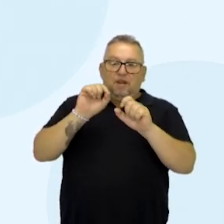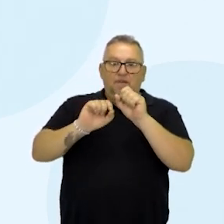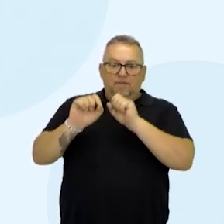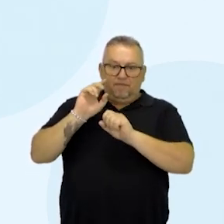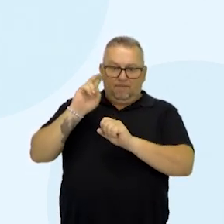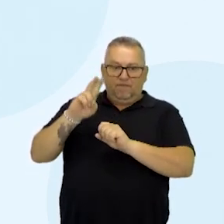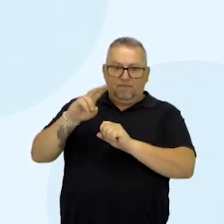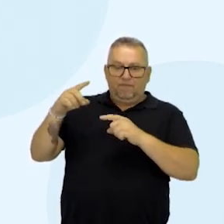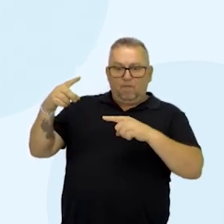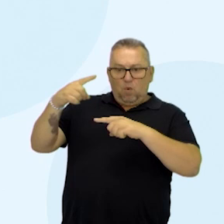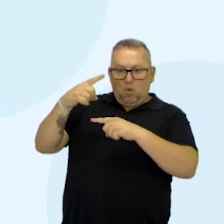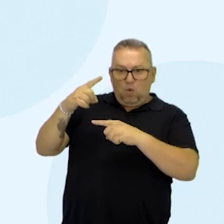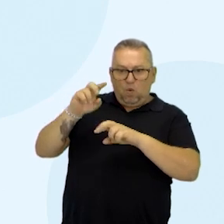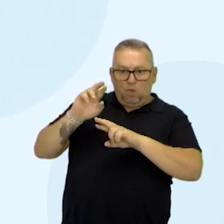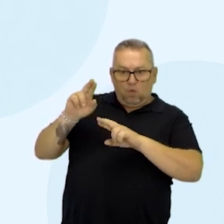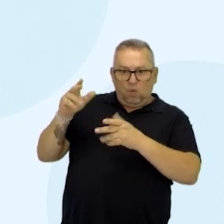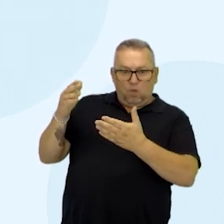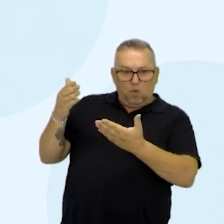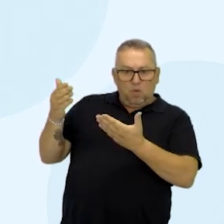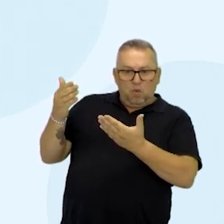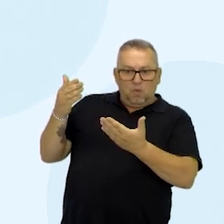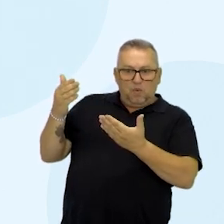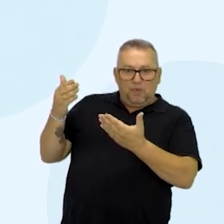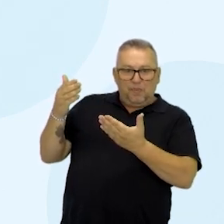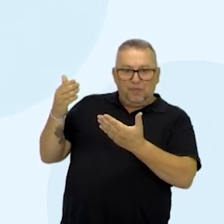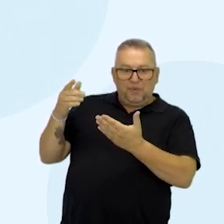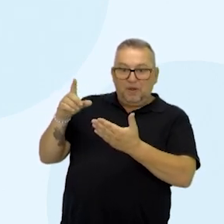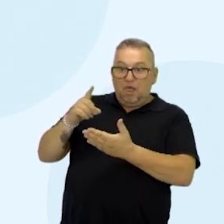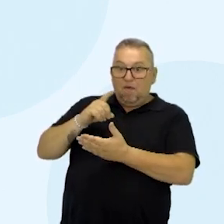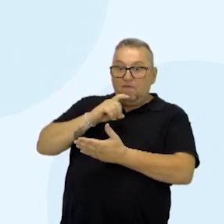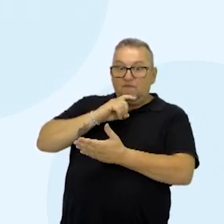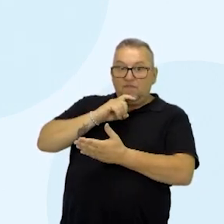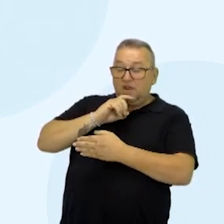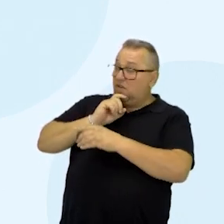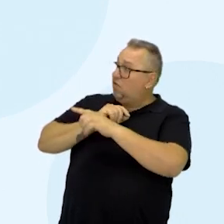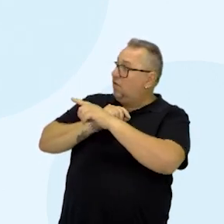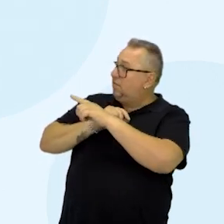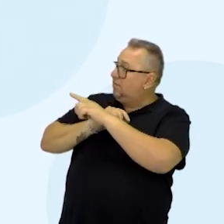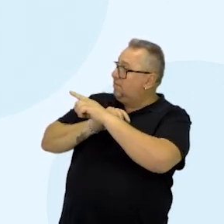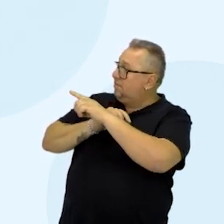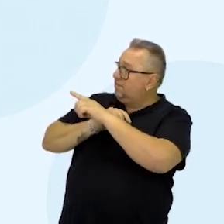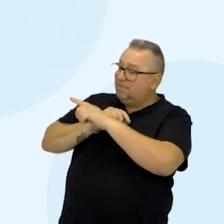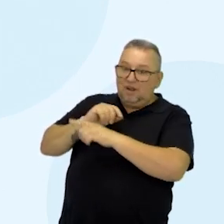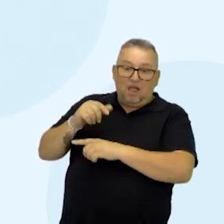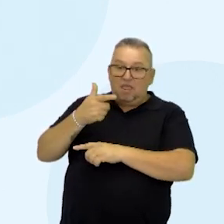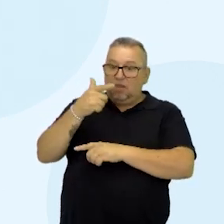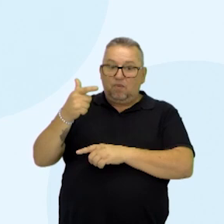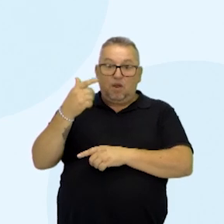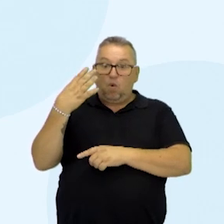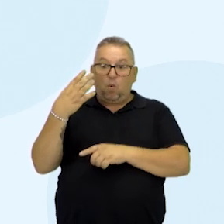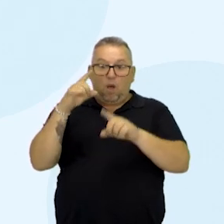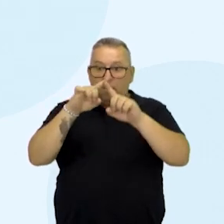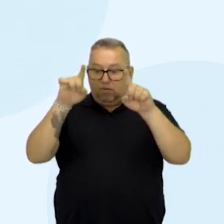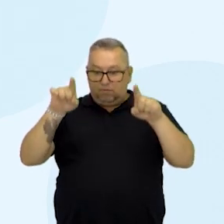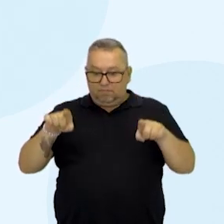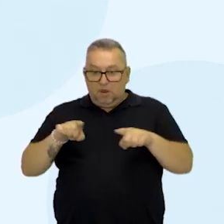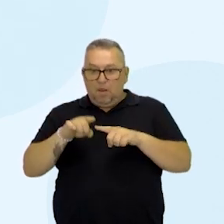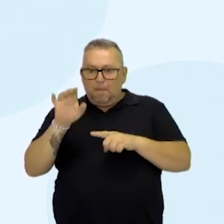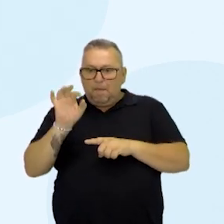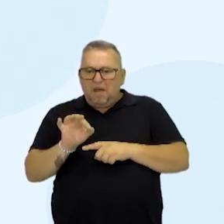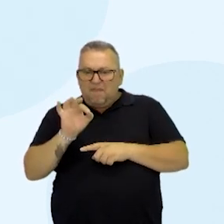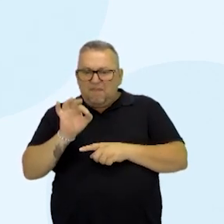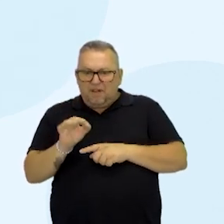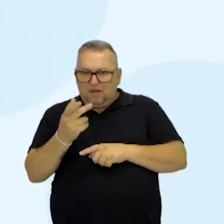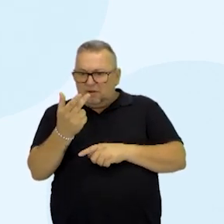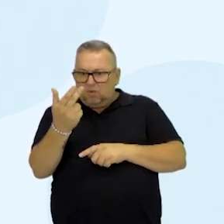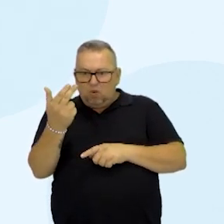paralelogramo comum que nós estamos mostrando aqui é que esse verdinho aí, ele não tem os 4 lados iguais, né? Para ser losango tem que